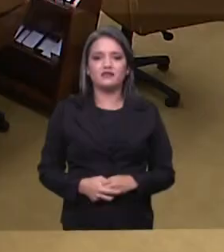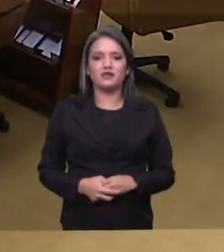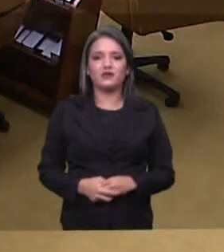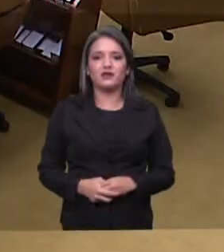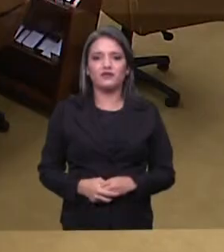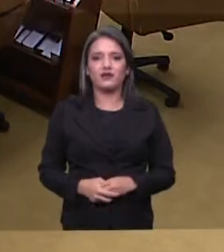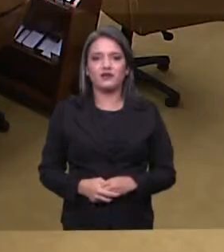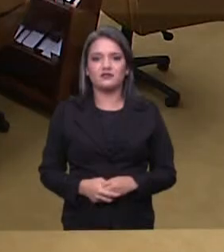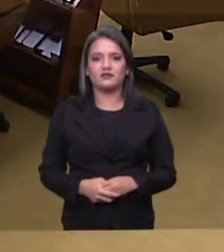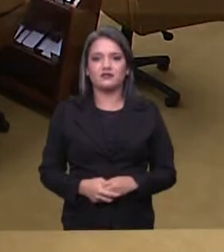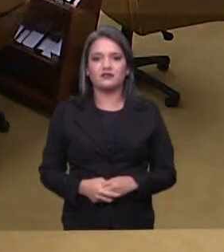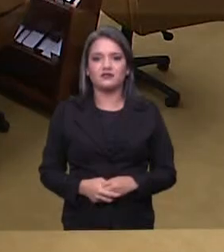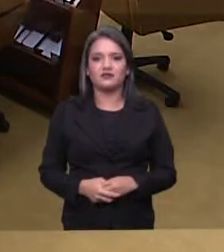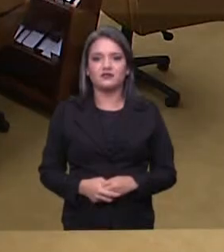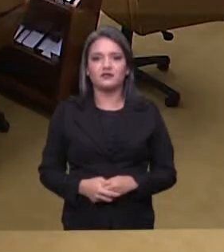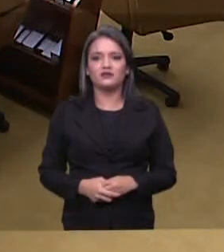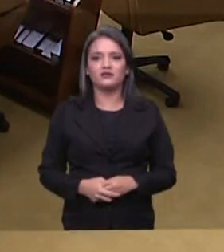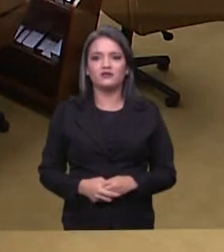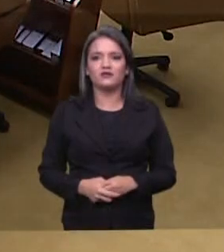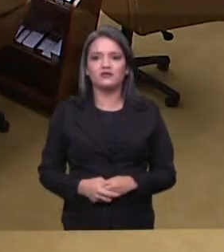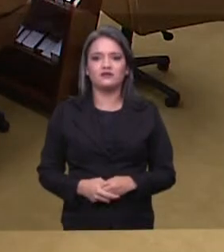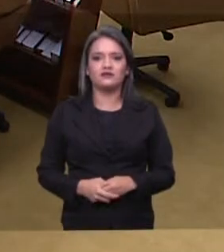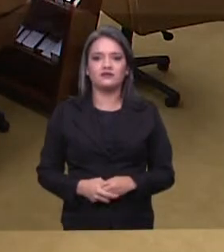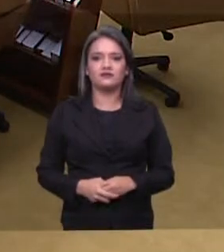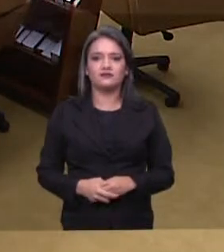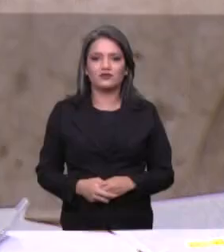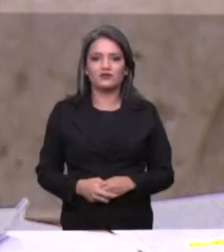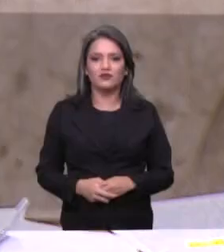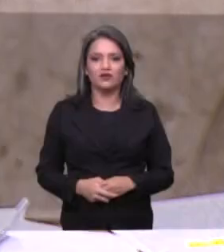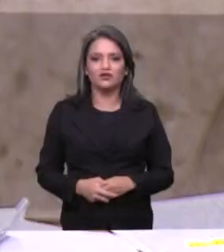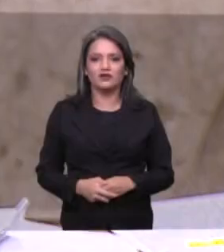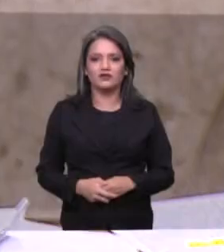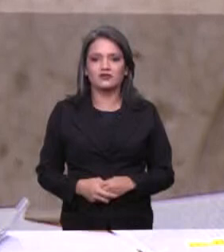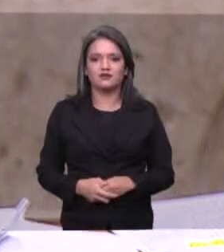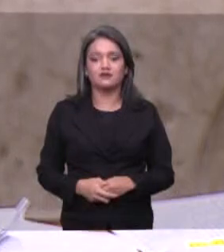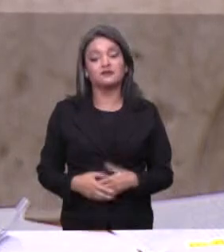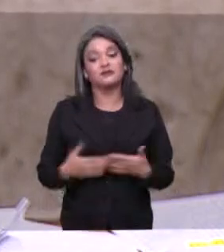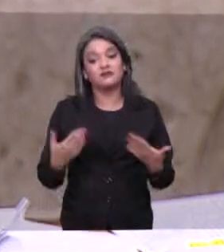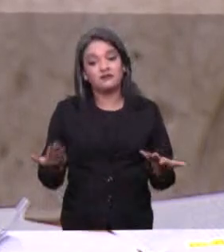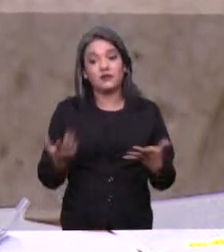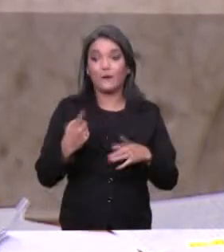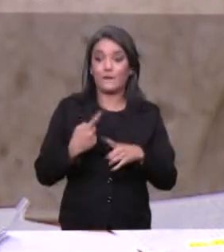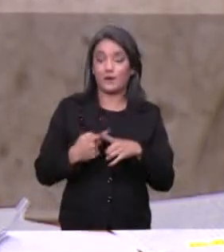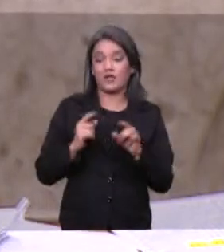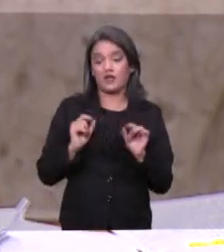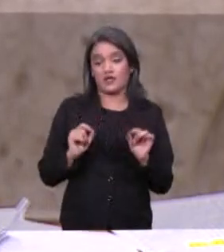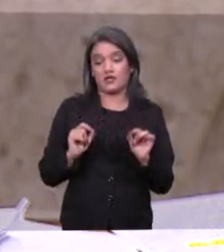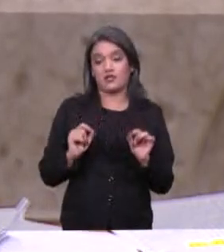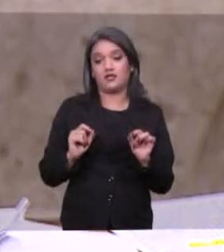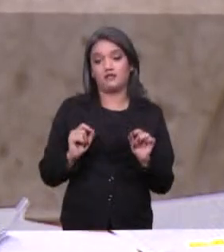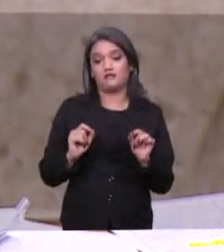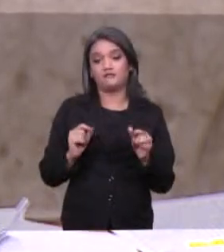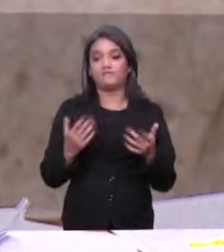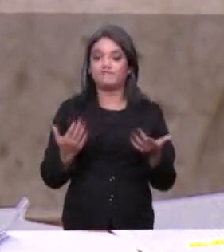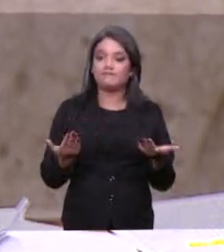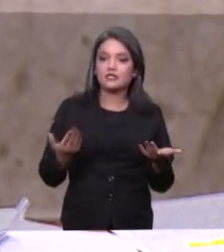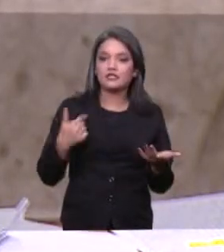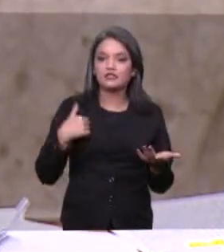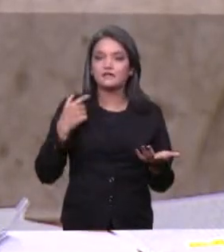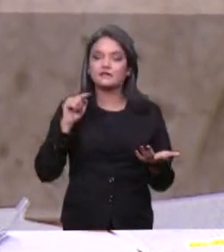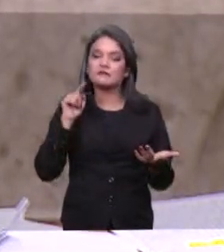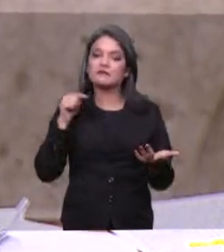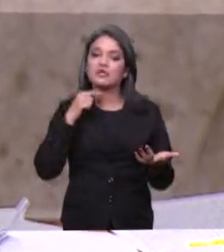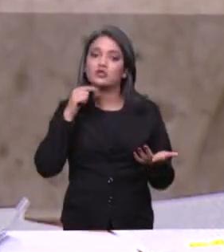há um não conjunto há voto, de exato. Tópicos. Perfeito. Porque, na verdade... se eu fico a me questionar,